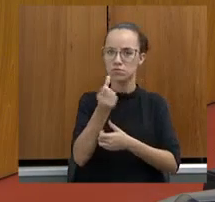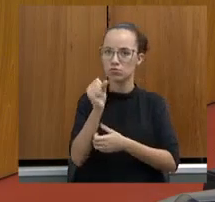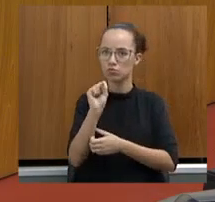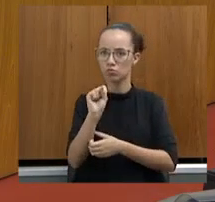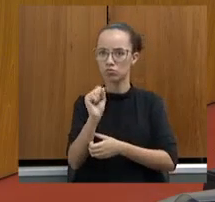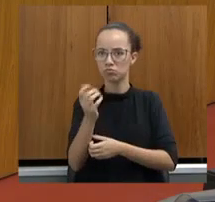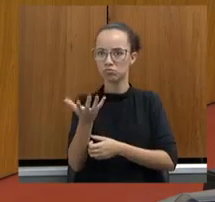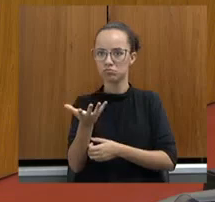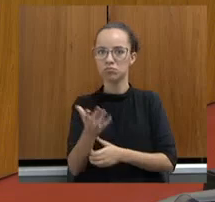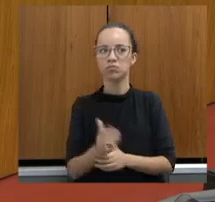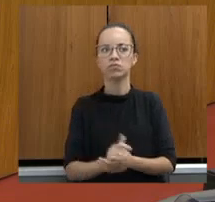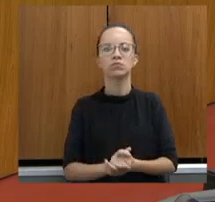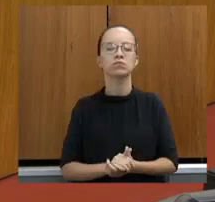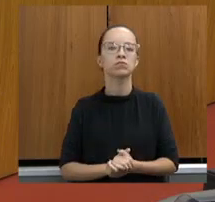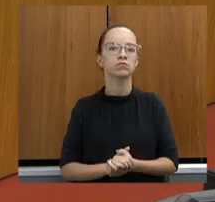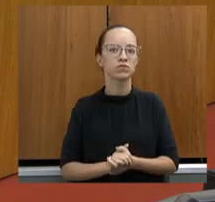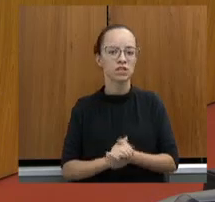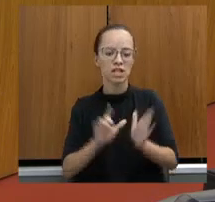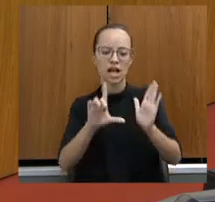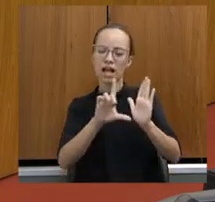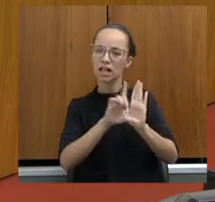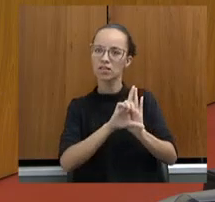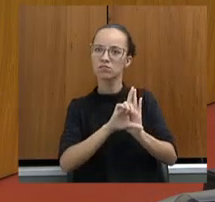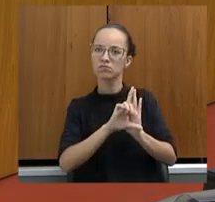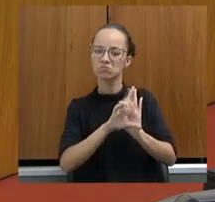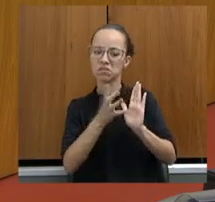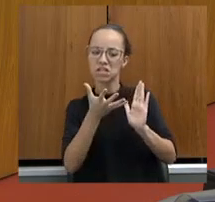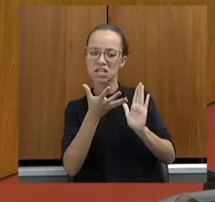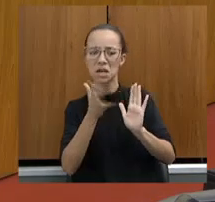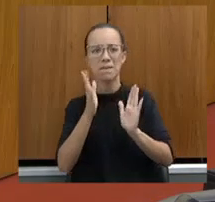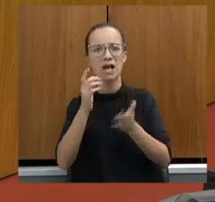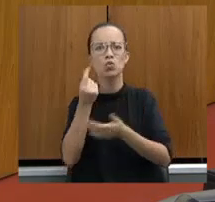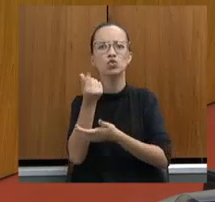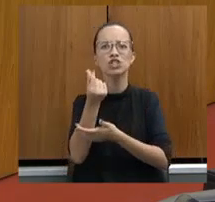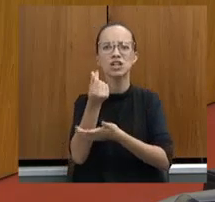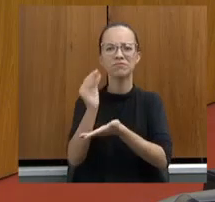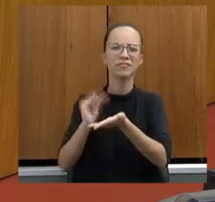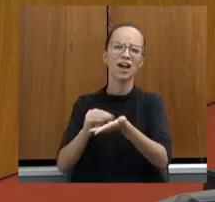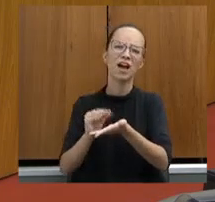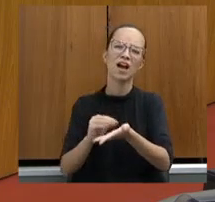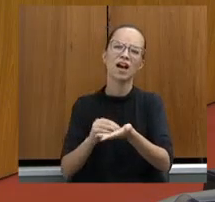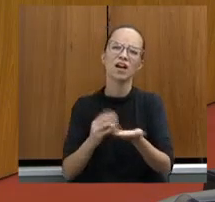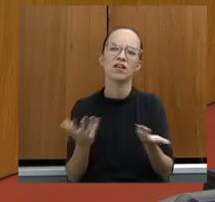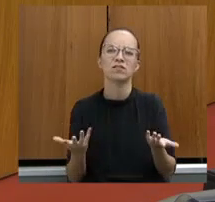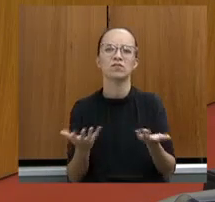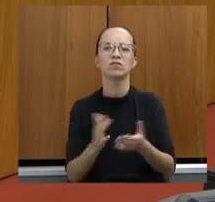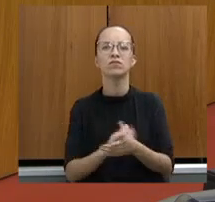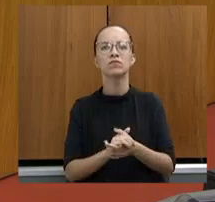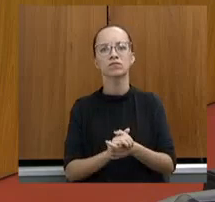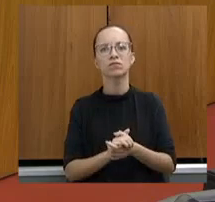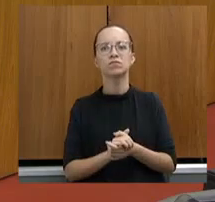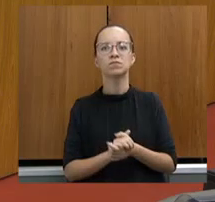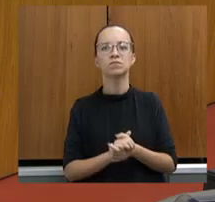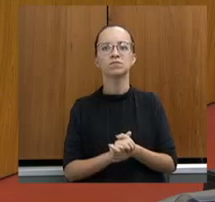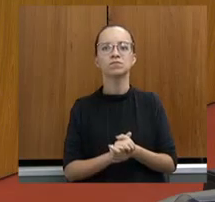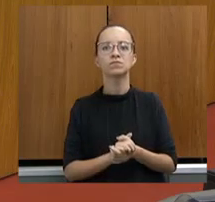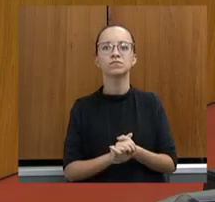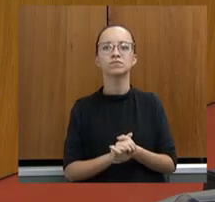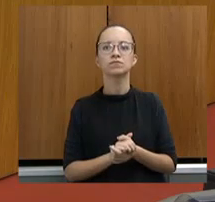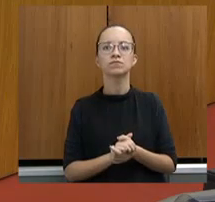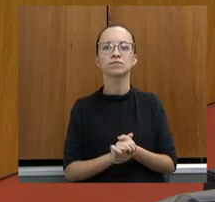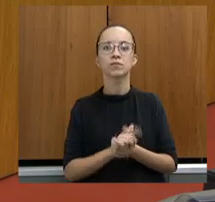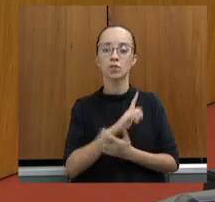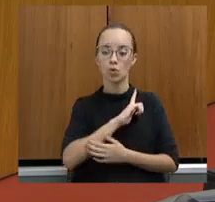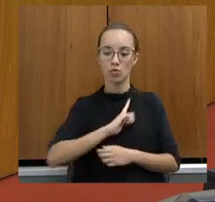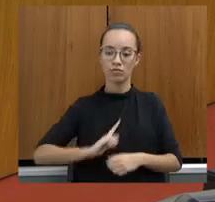dinheiro você cria a lei e você não tem o dinheiro não não foi o governo o governo o governador Pimenta